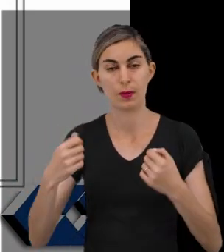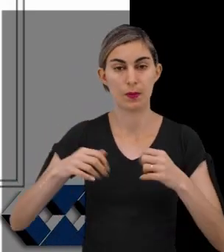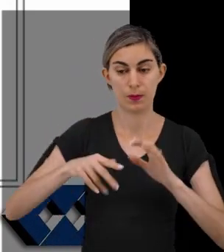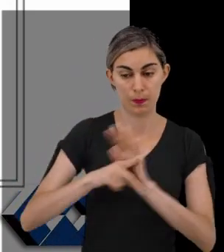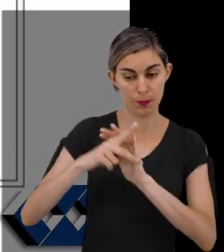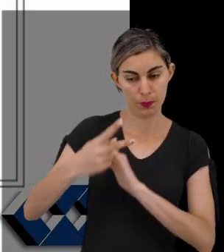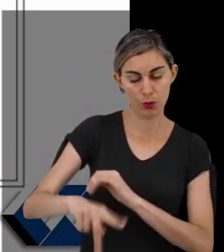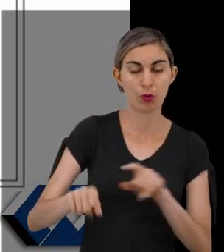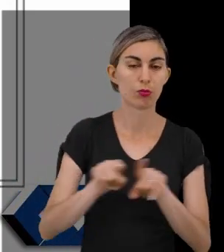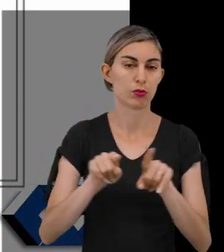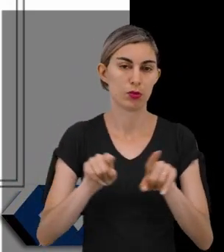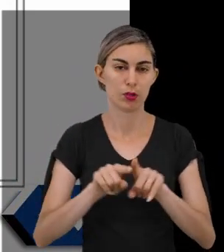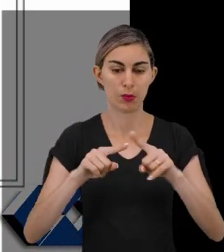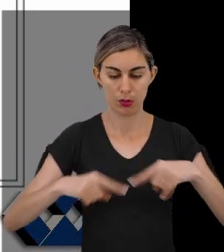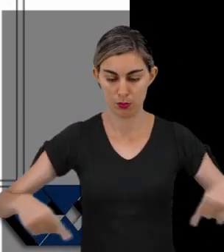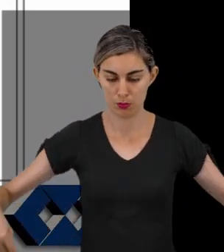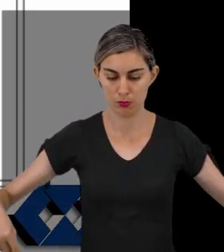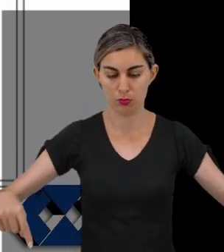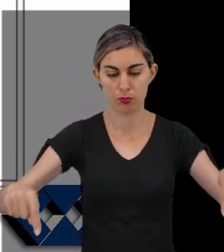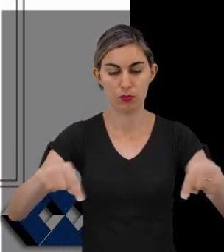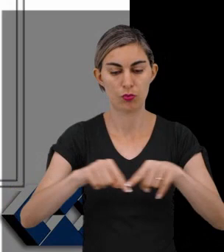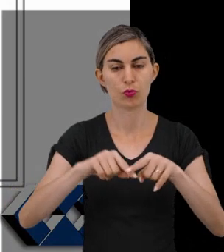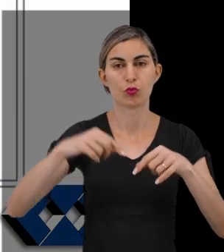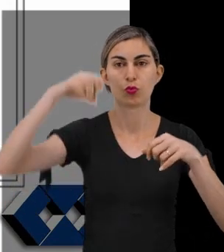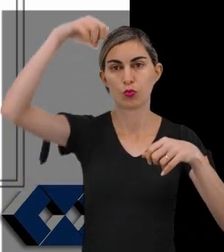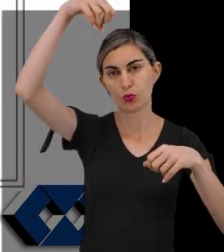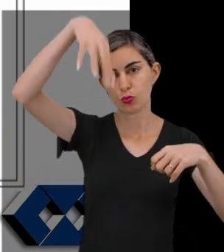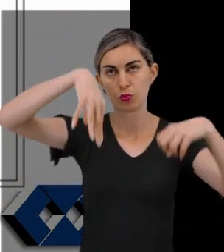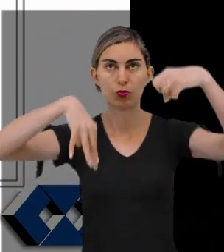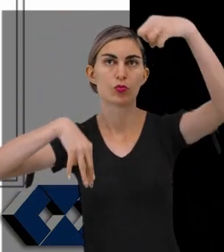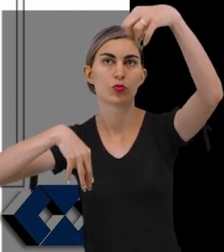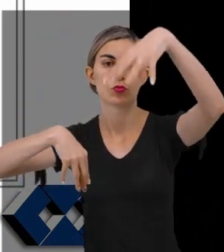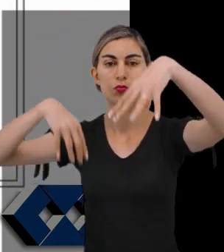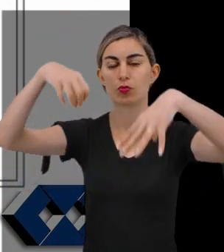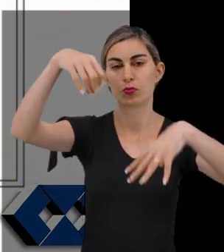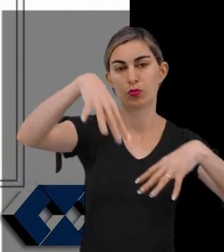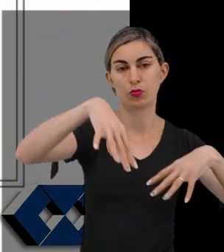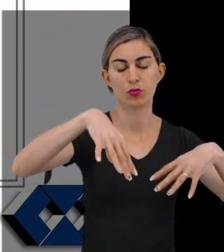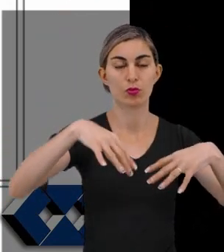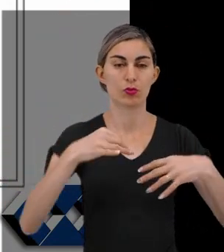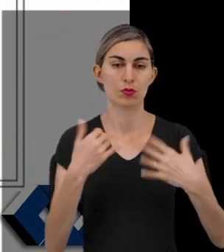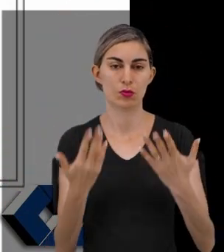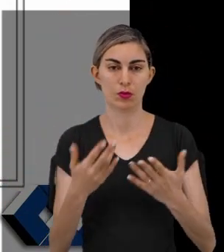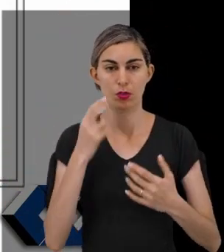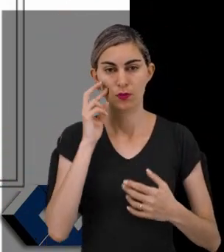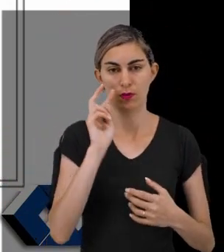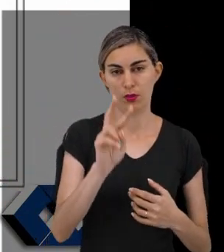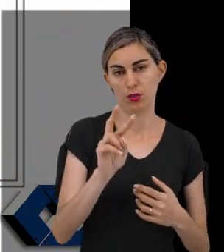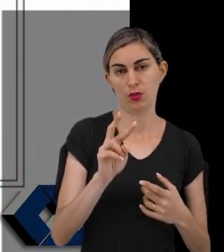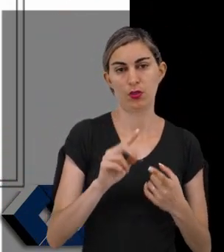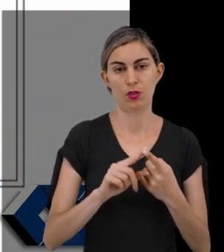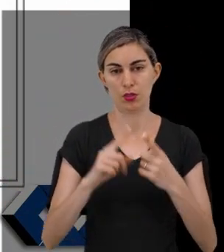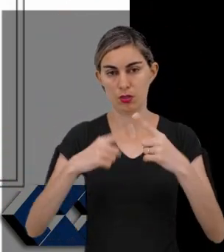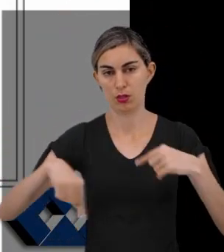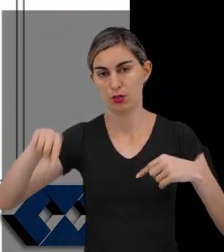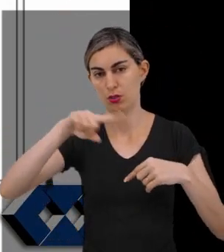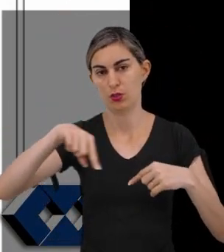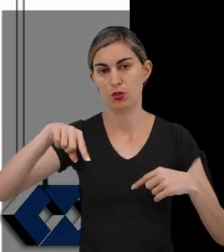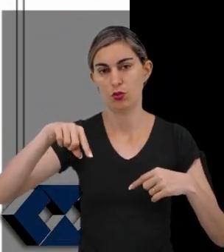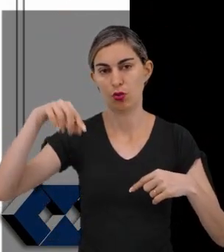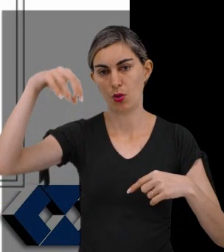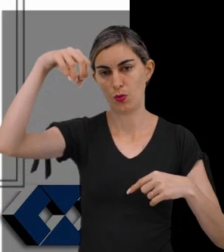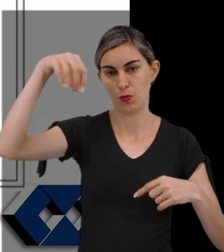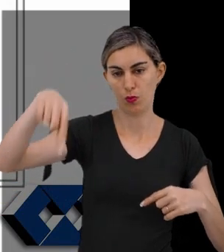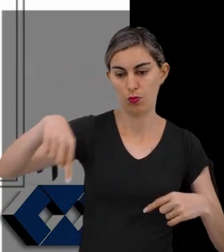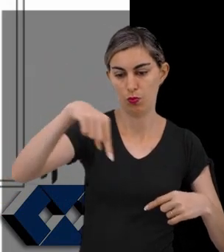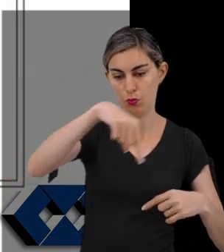separar também o circuito de luz. Então, notem aqui por essa simbologia que aqui são os pontos